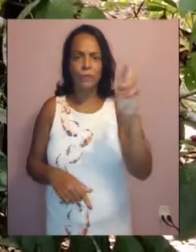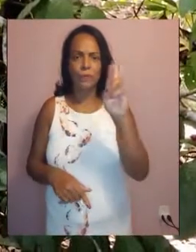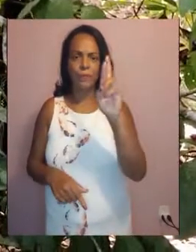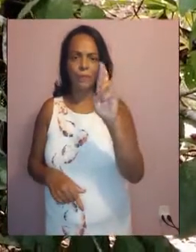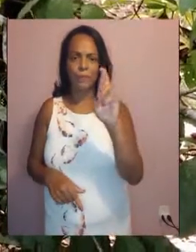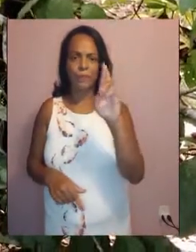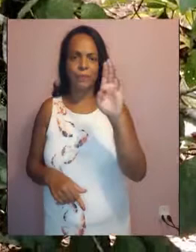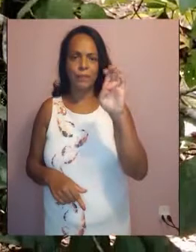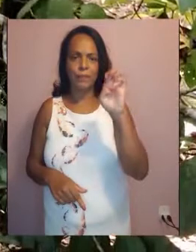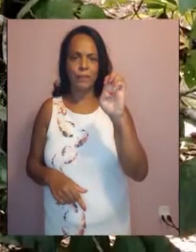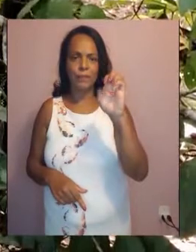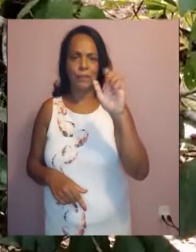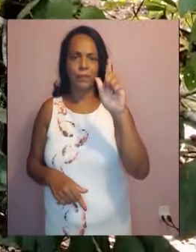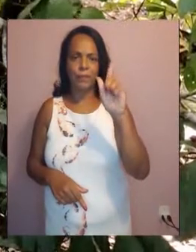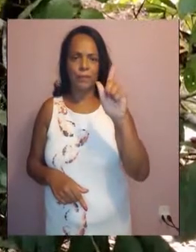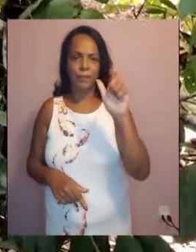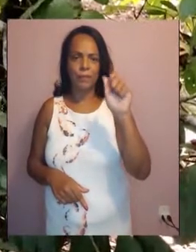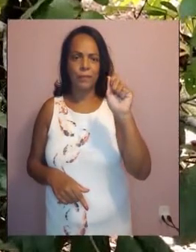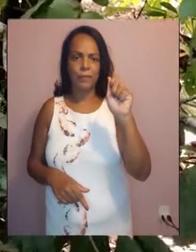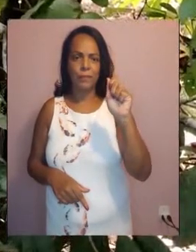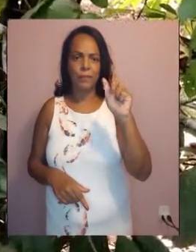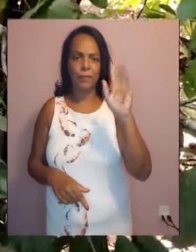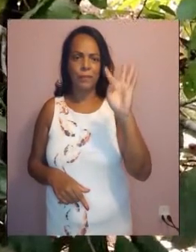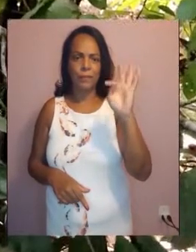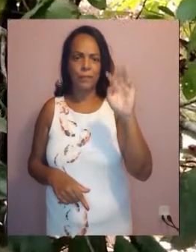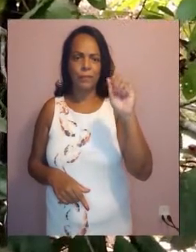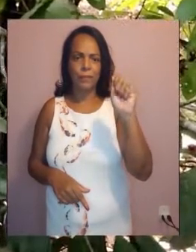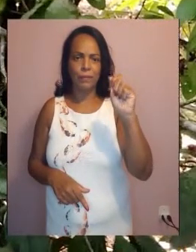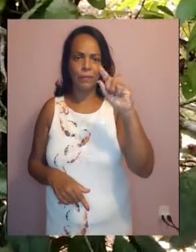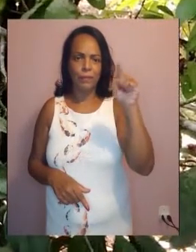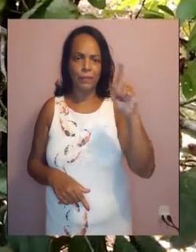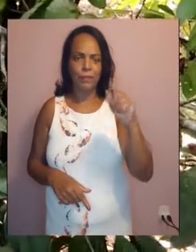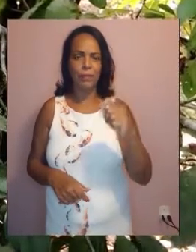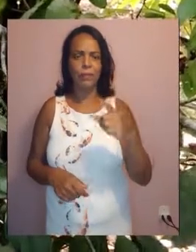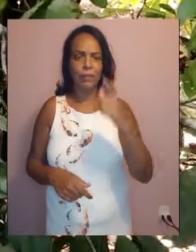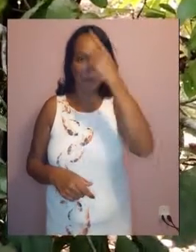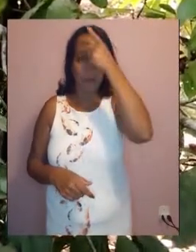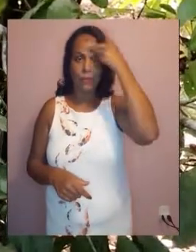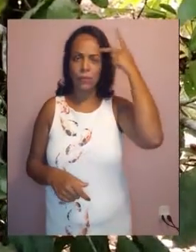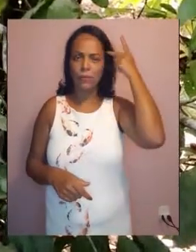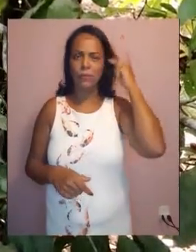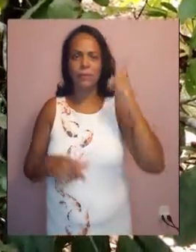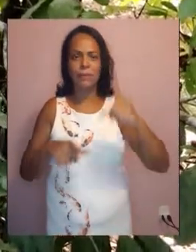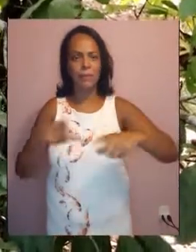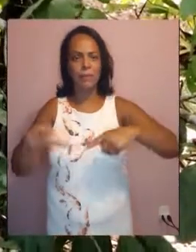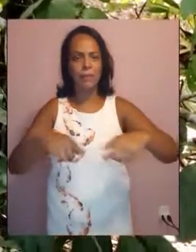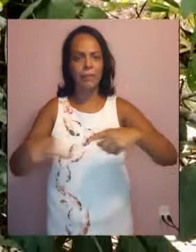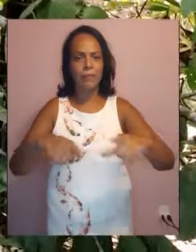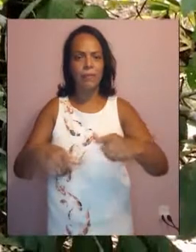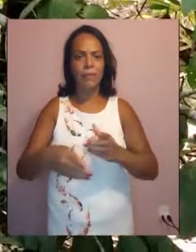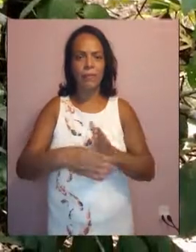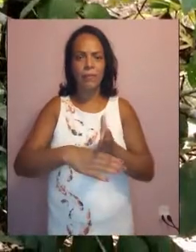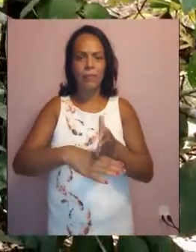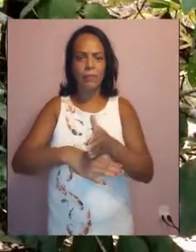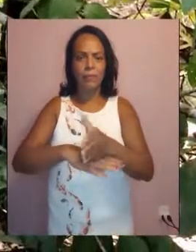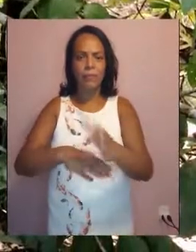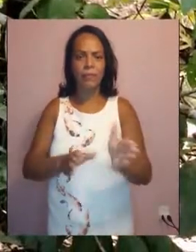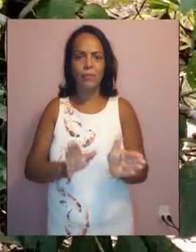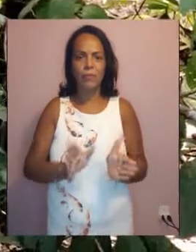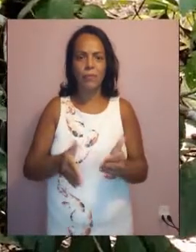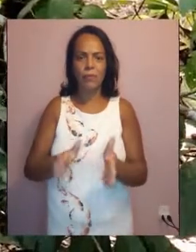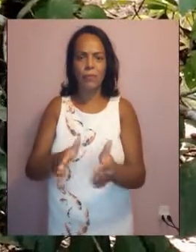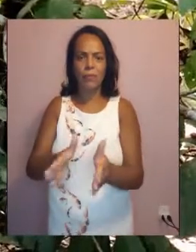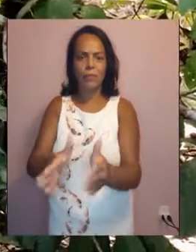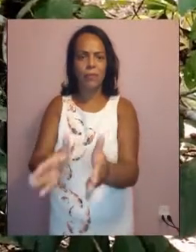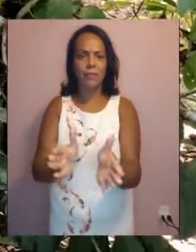trabalhavam fazendo comércio pelos rios, que eram as vias de acessos que existiam, né, na época. Então